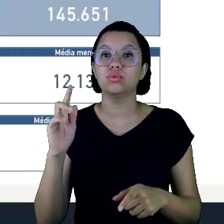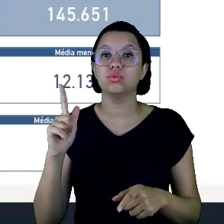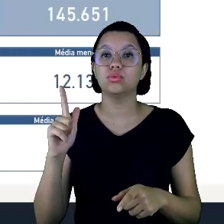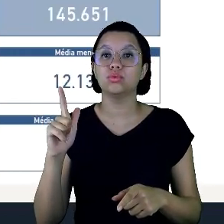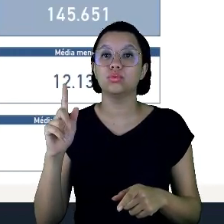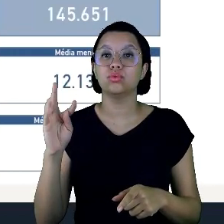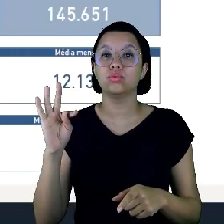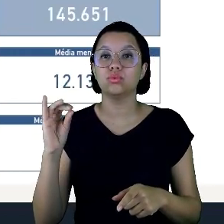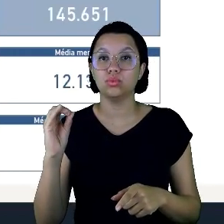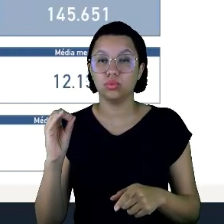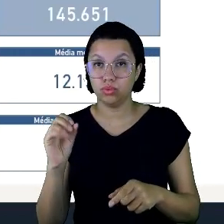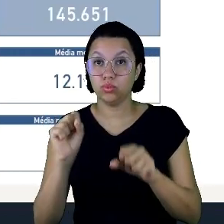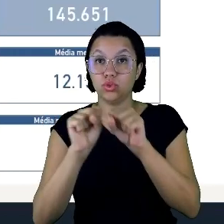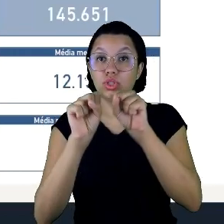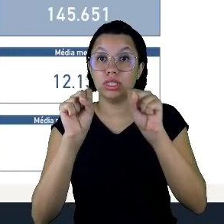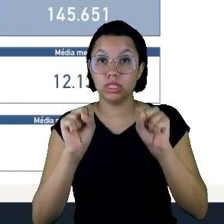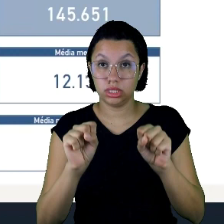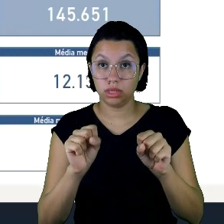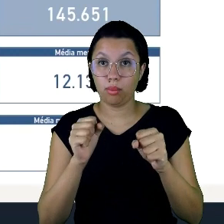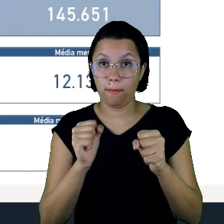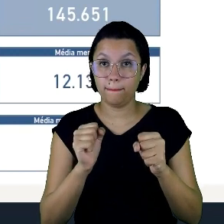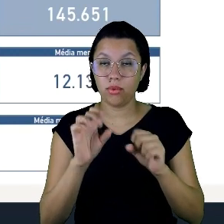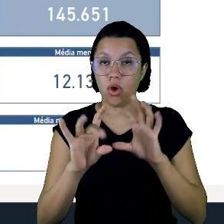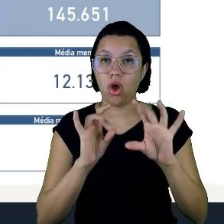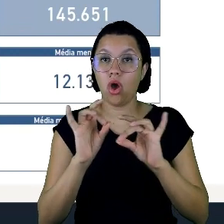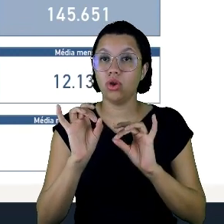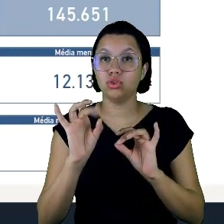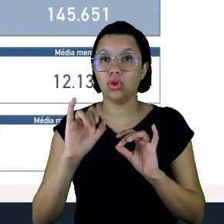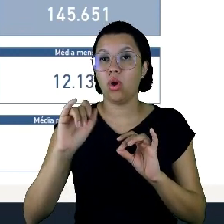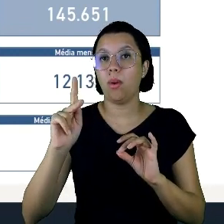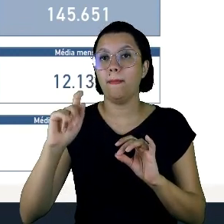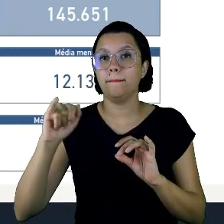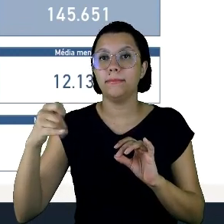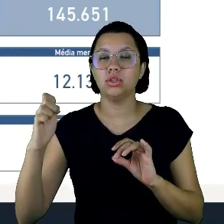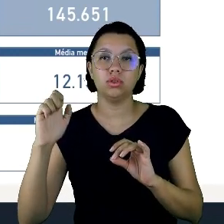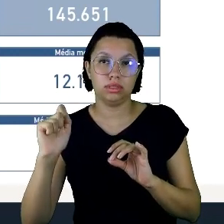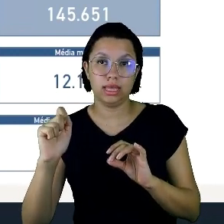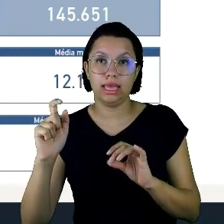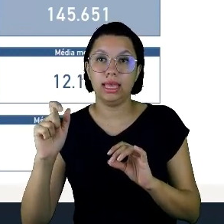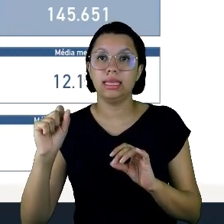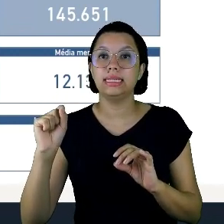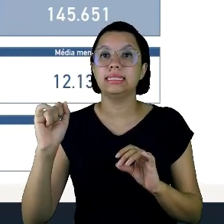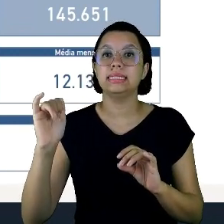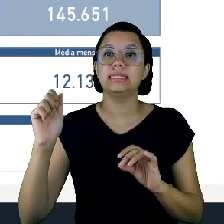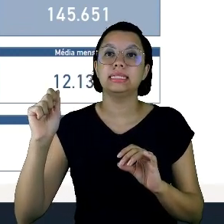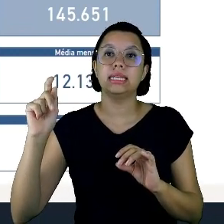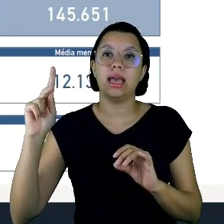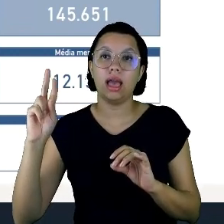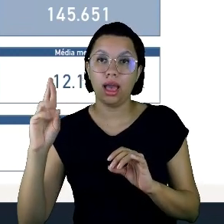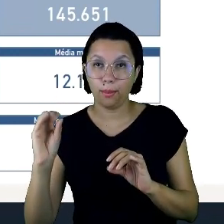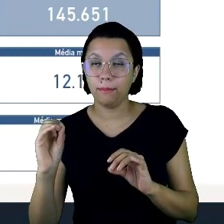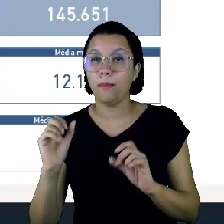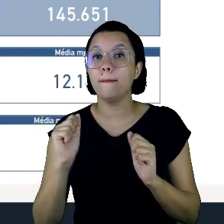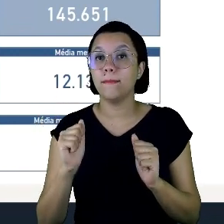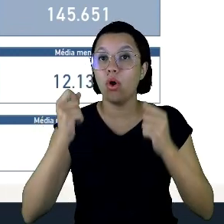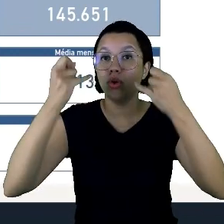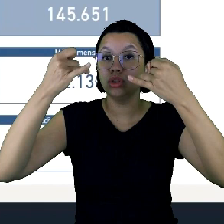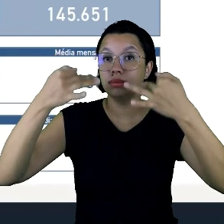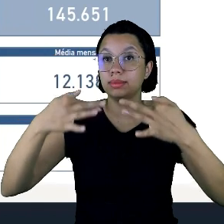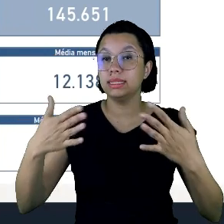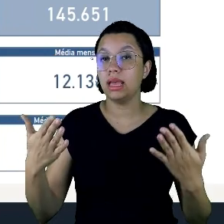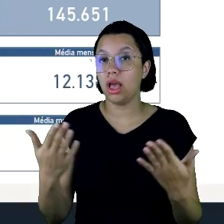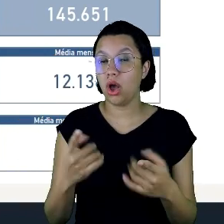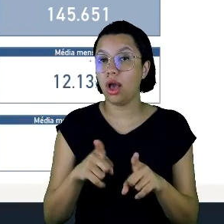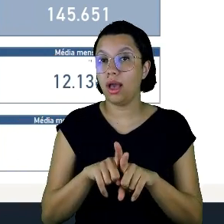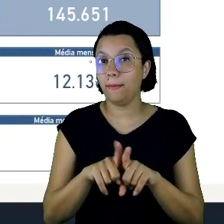Também temos aqui um filtro de sistema, que é possível selecionar só os sistemas, os processos do PJE e CIAPRO. Nesse